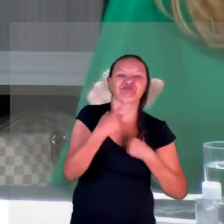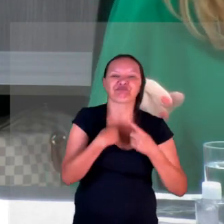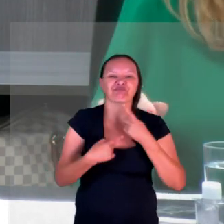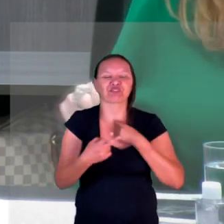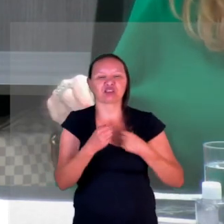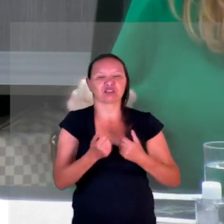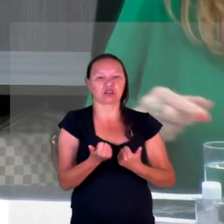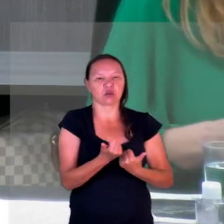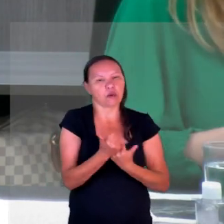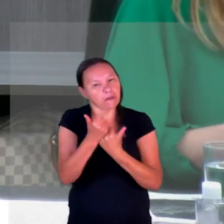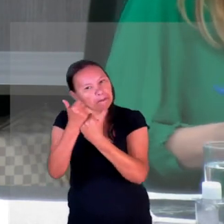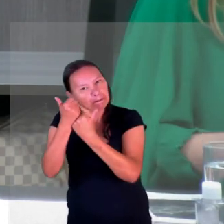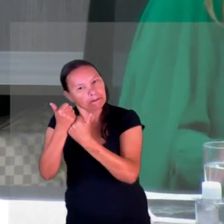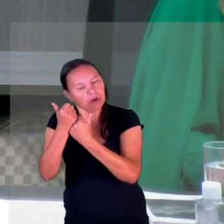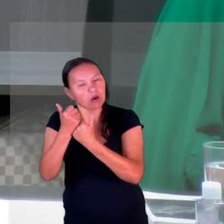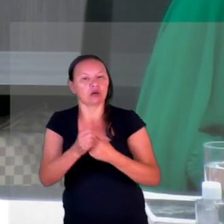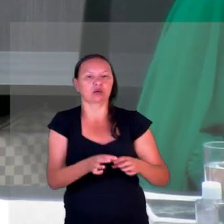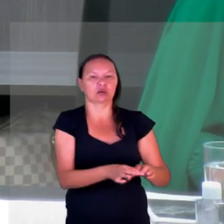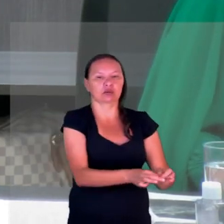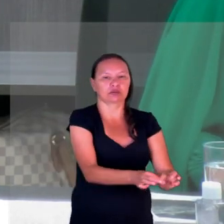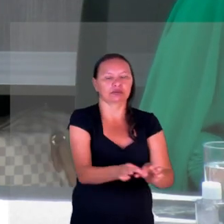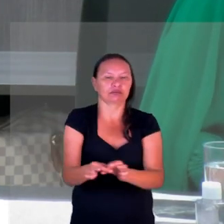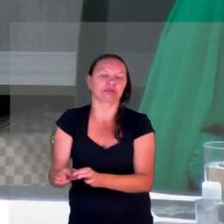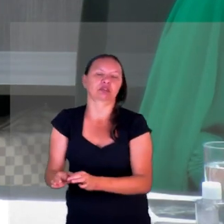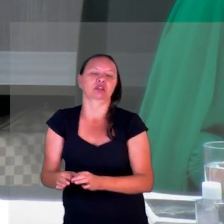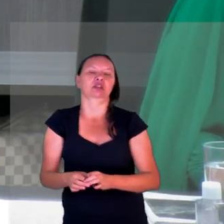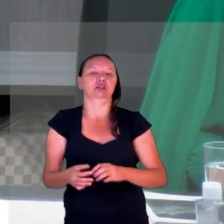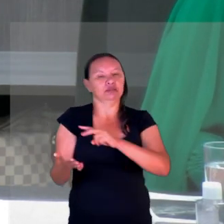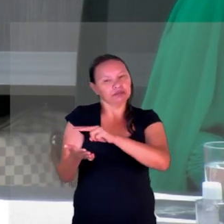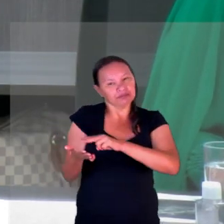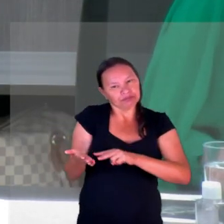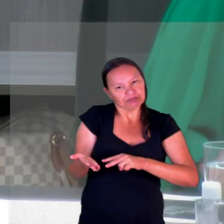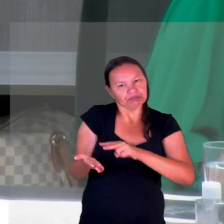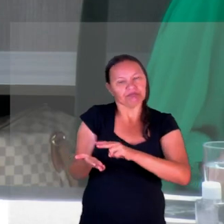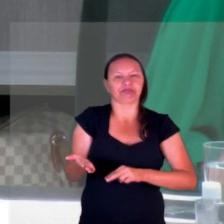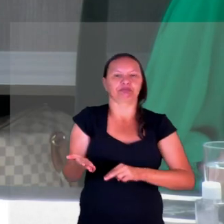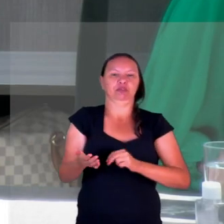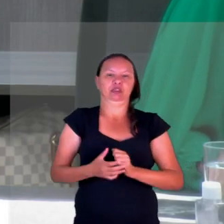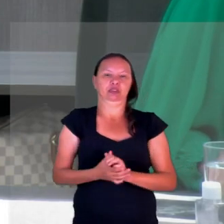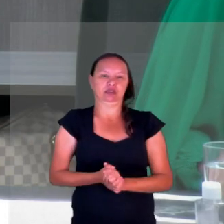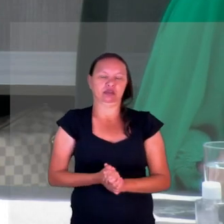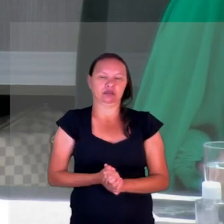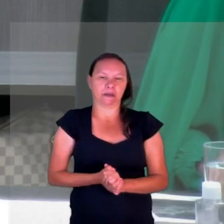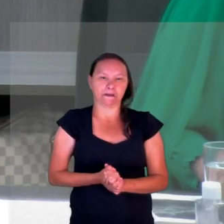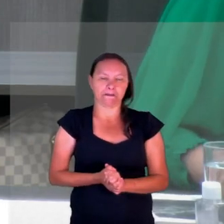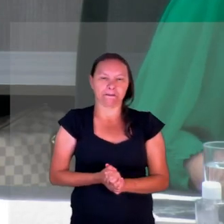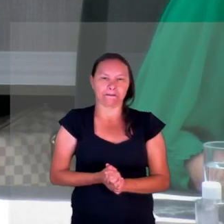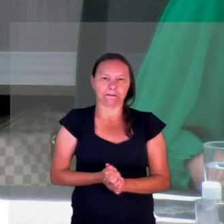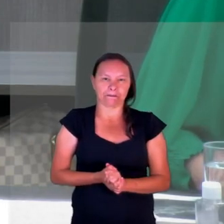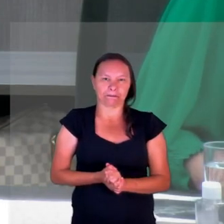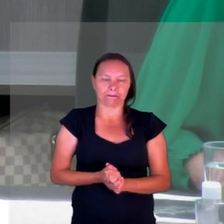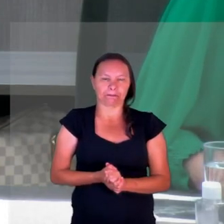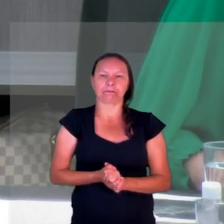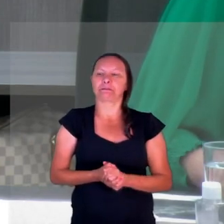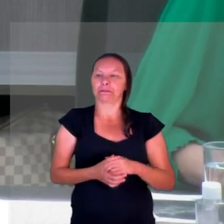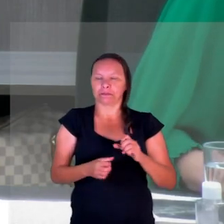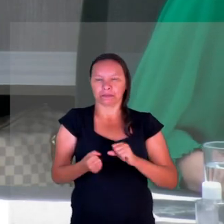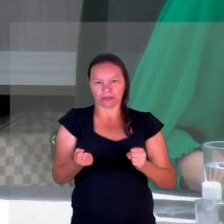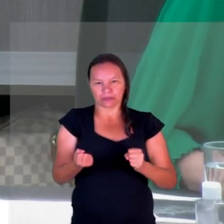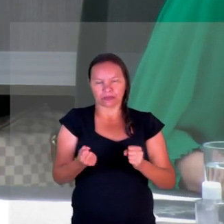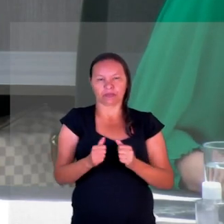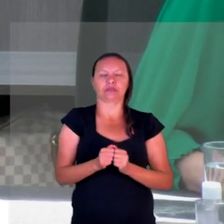já tem já vai ter a ordem de inscrição e eh que será mista